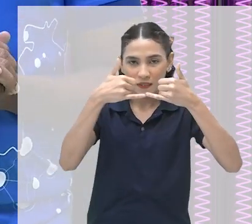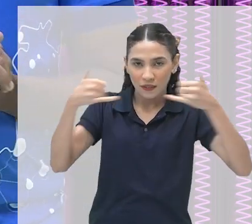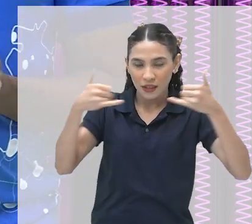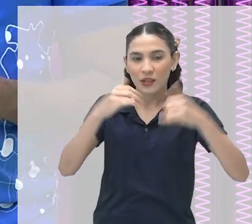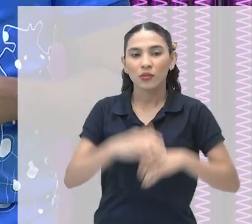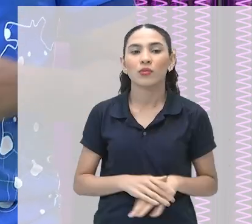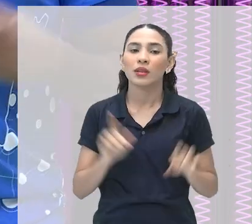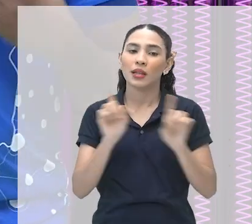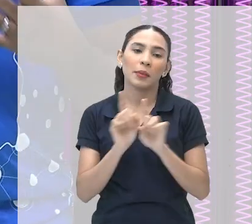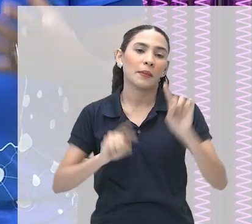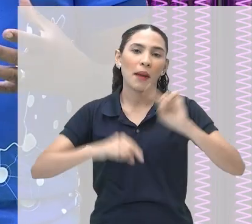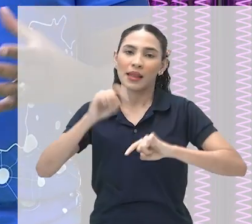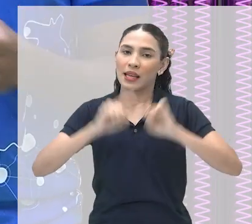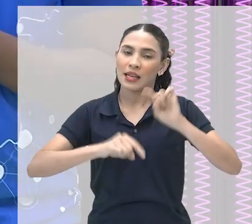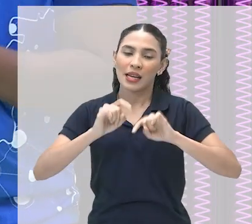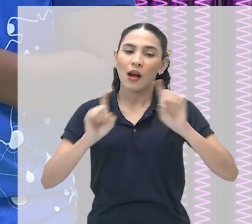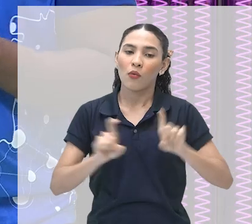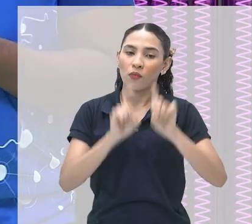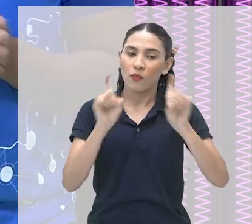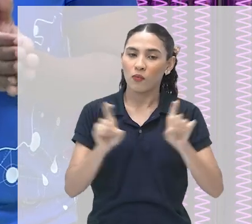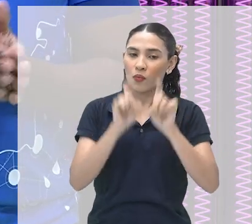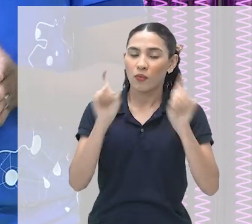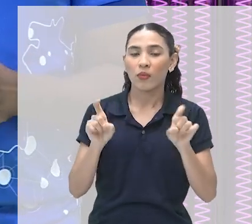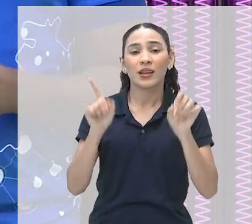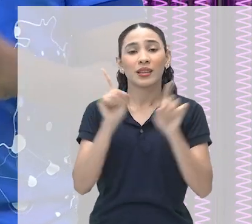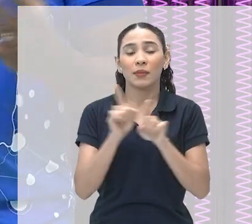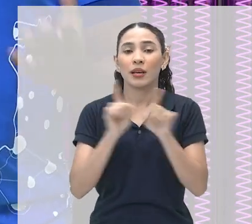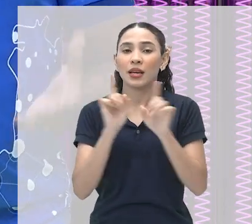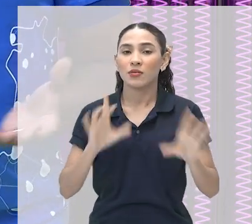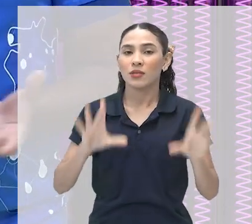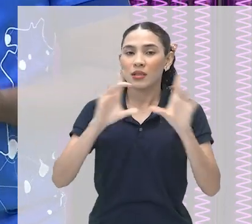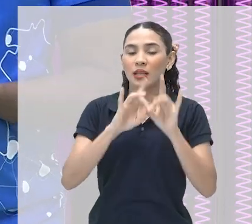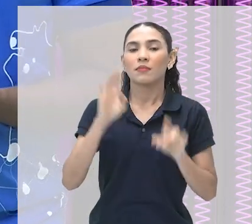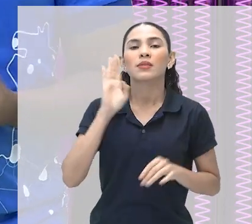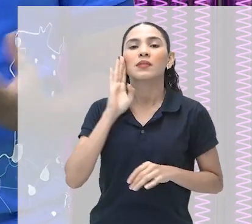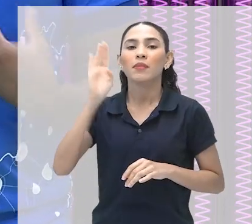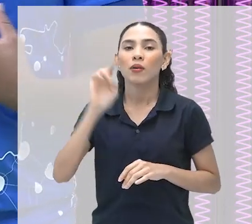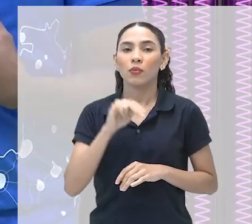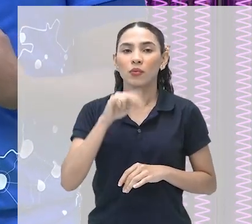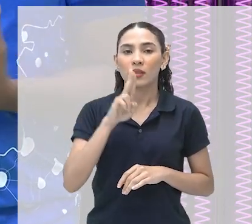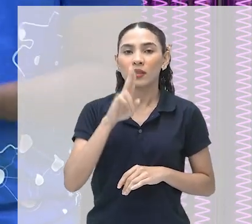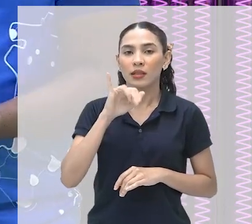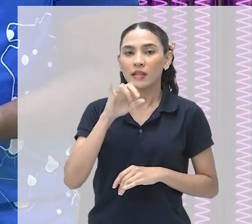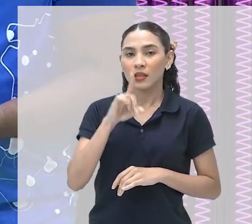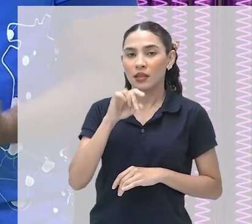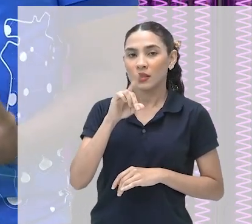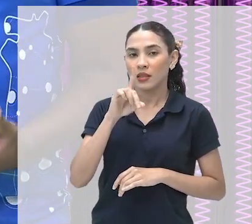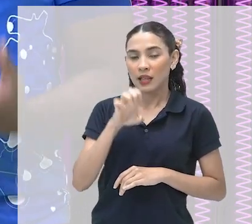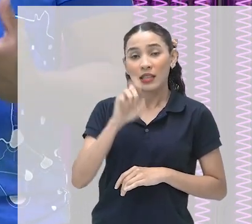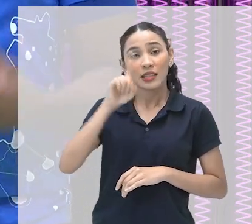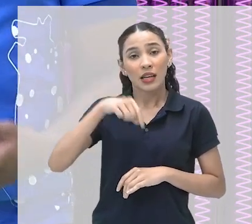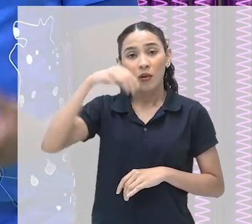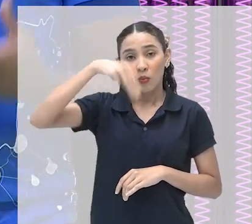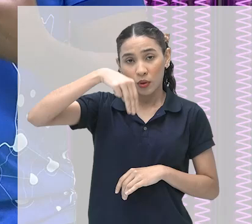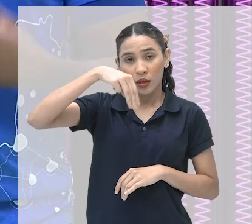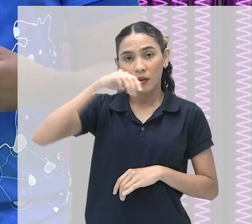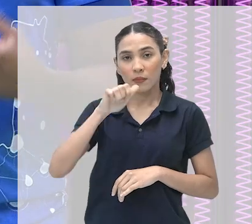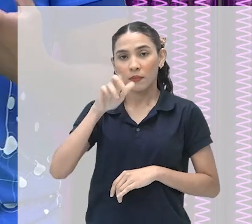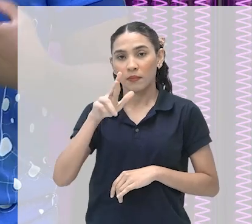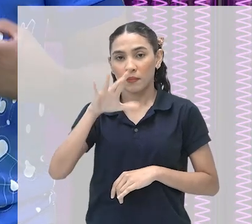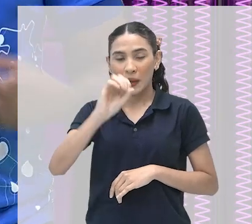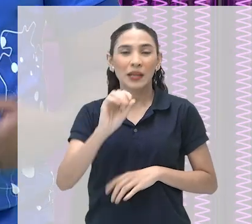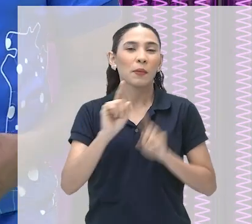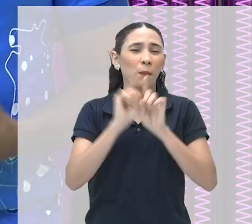componentes eletrônicos, e aí ele também está associado à principal unidade de medidas que nós conhecemos, que é o metro. Mas só que ele é uma